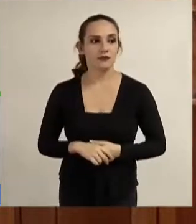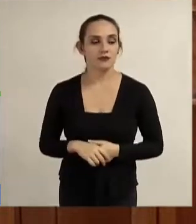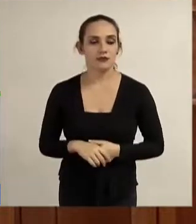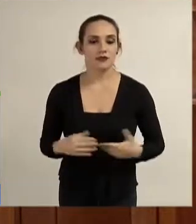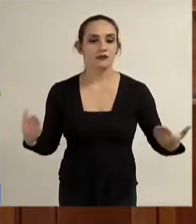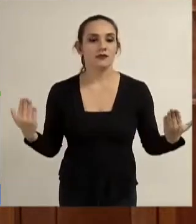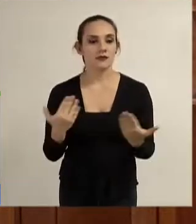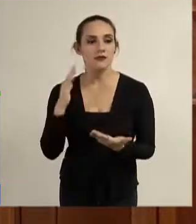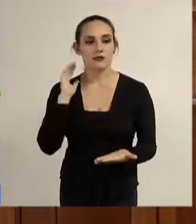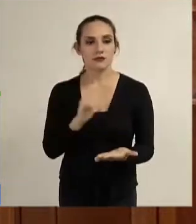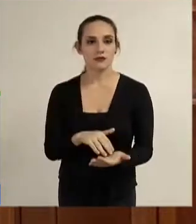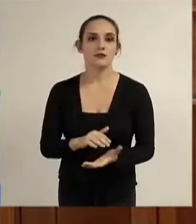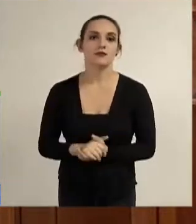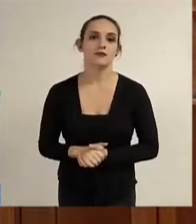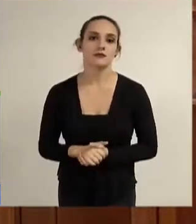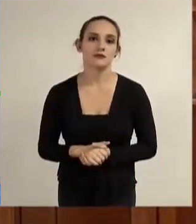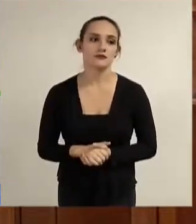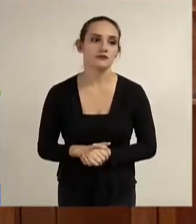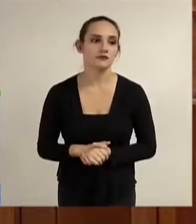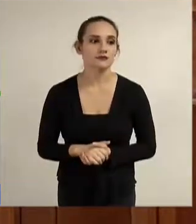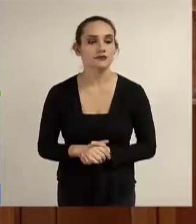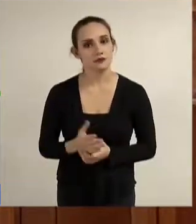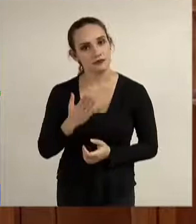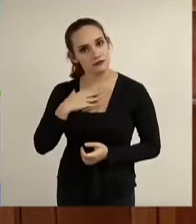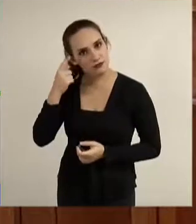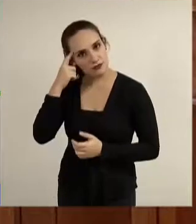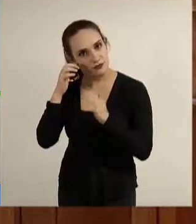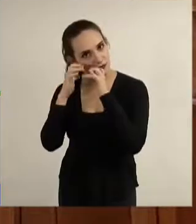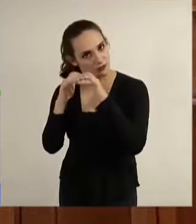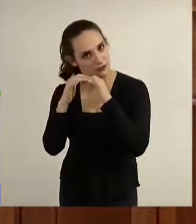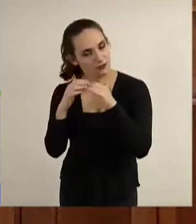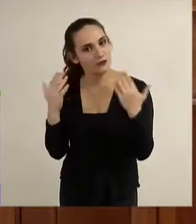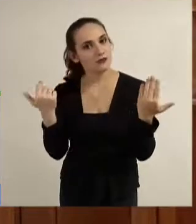E para finalizar, nessa linha de raciocínio,